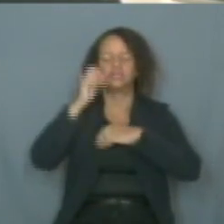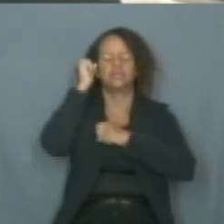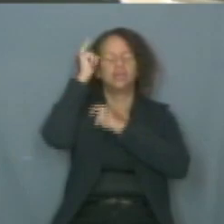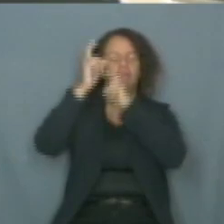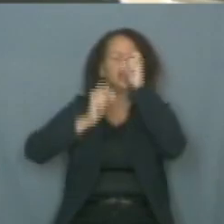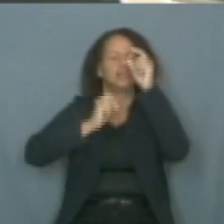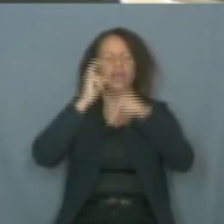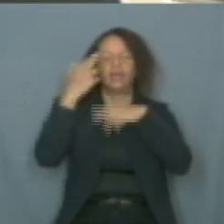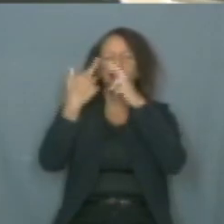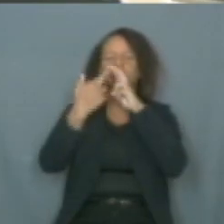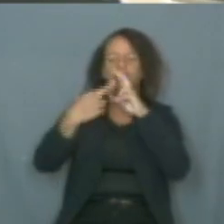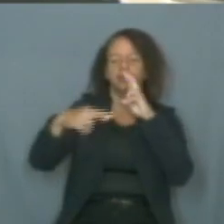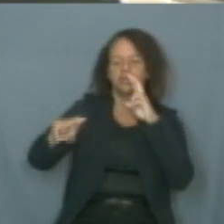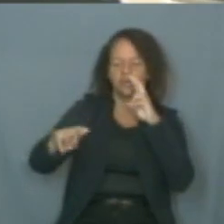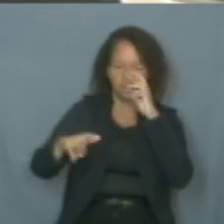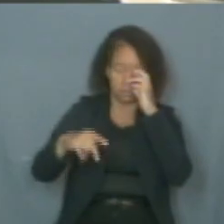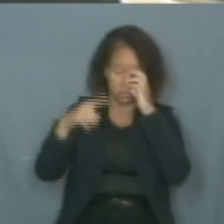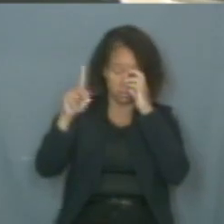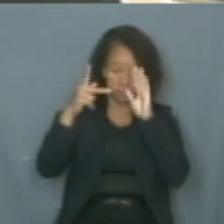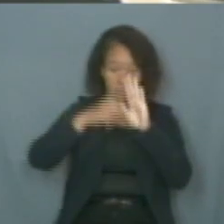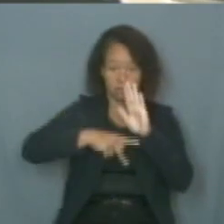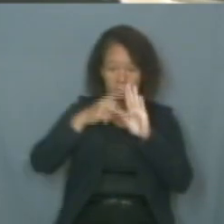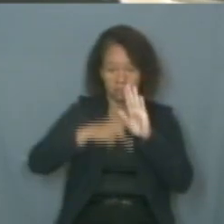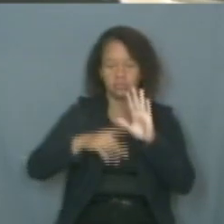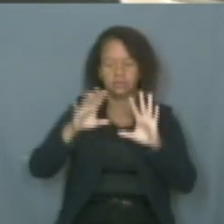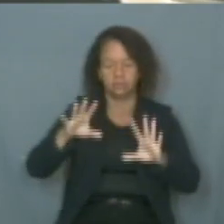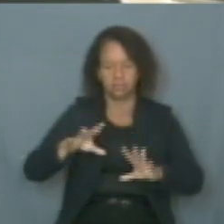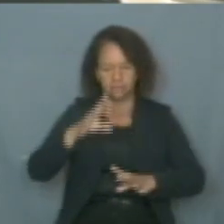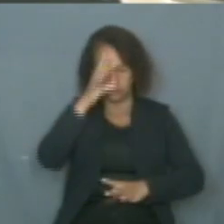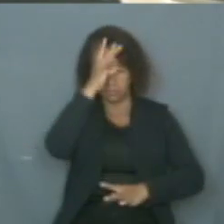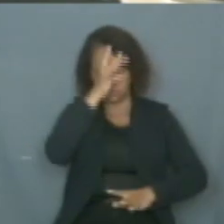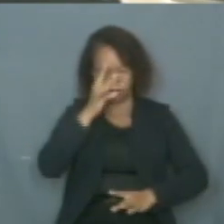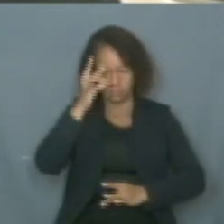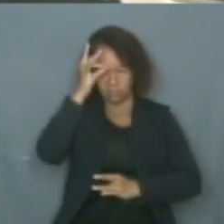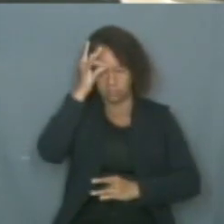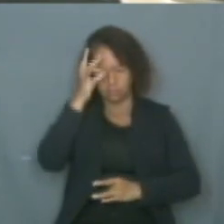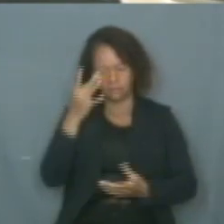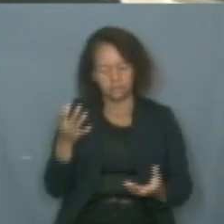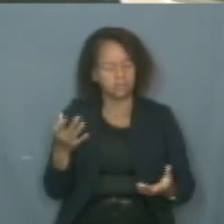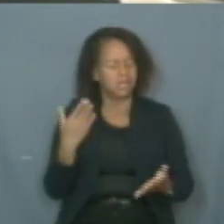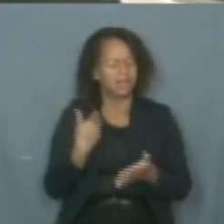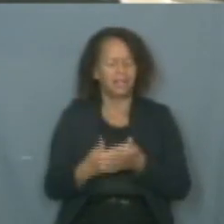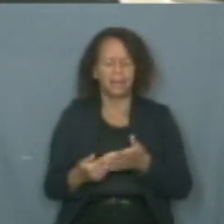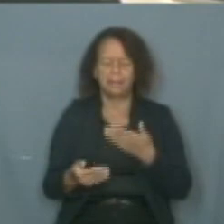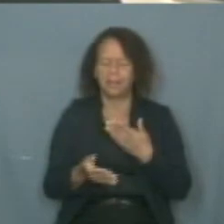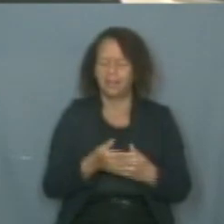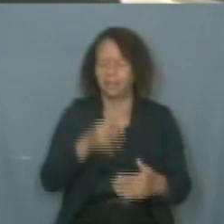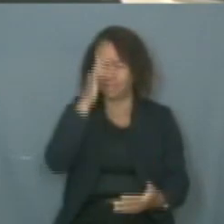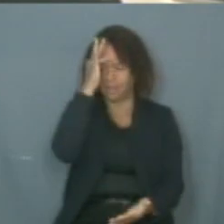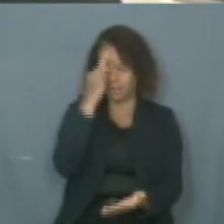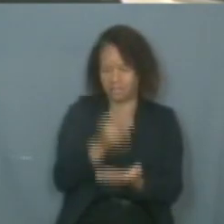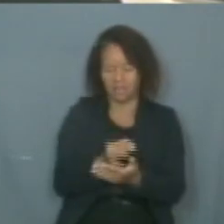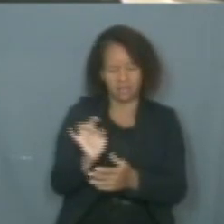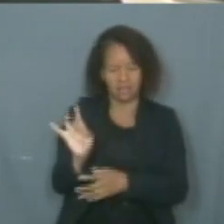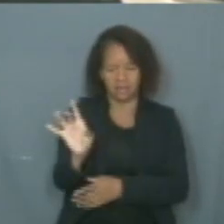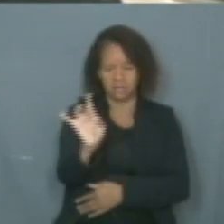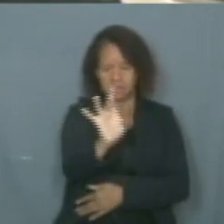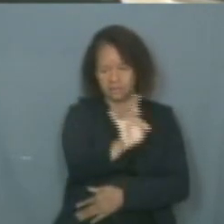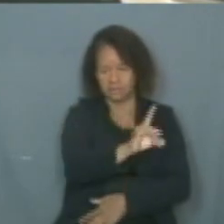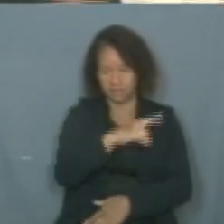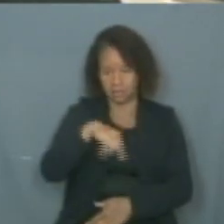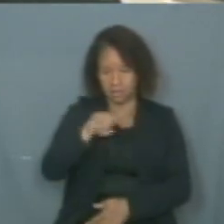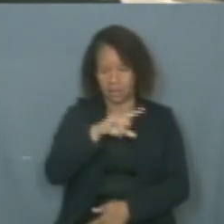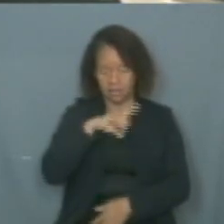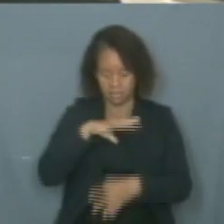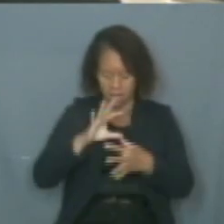ideias, de religiões, e o seu projeto incorpora justamente isso. Independente da fé que você tem, você vai